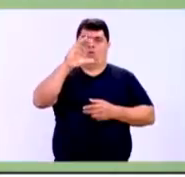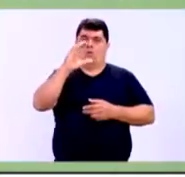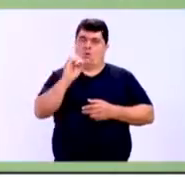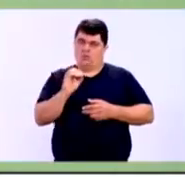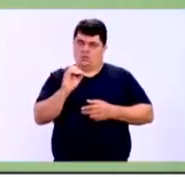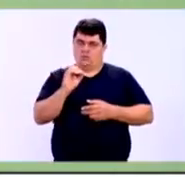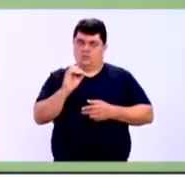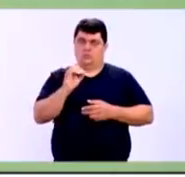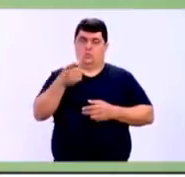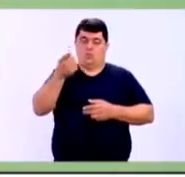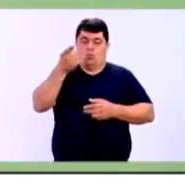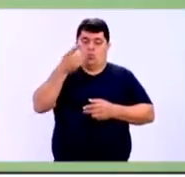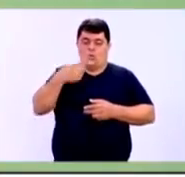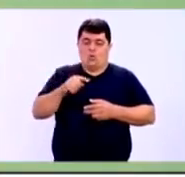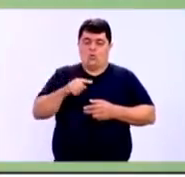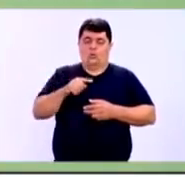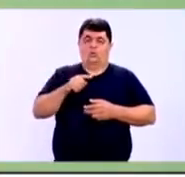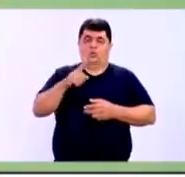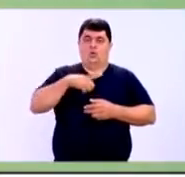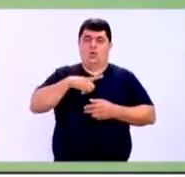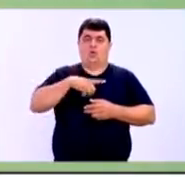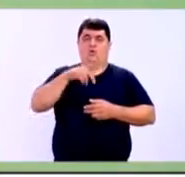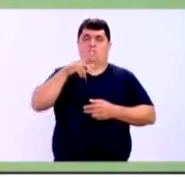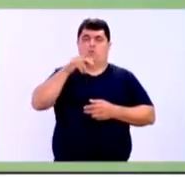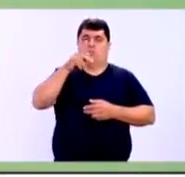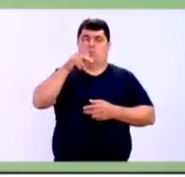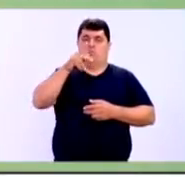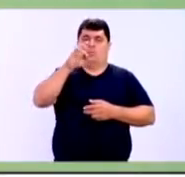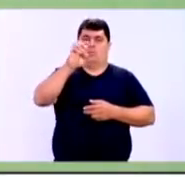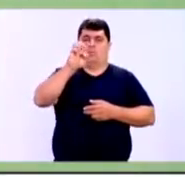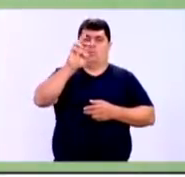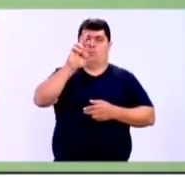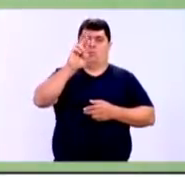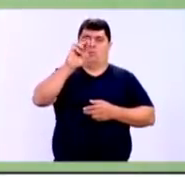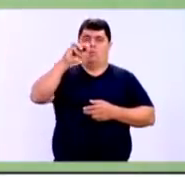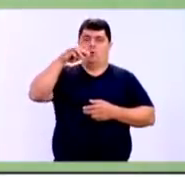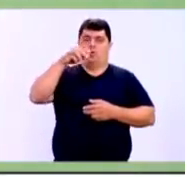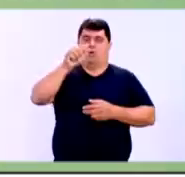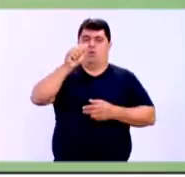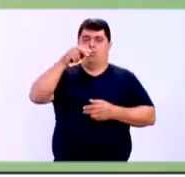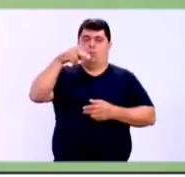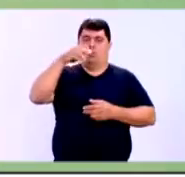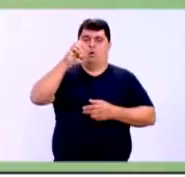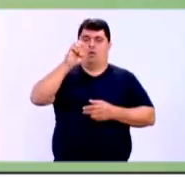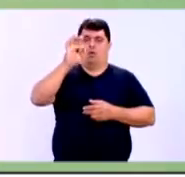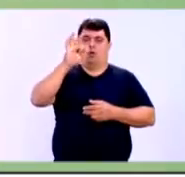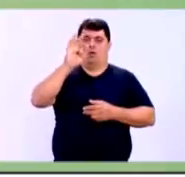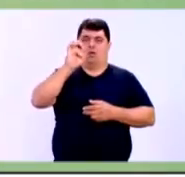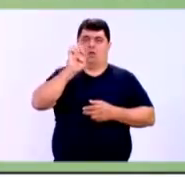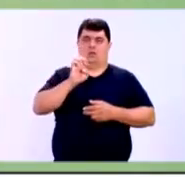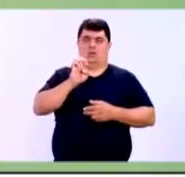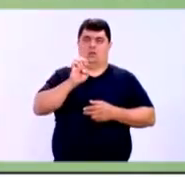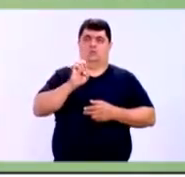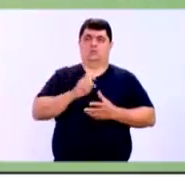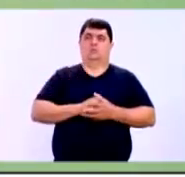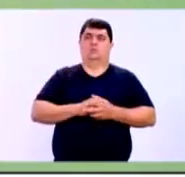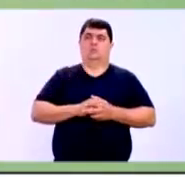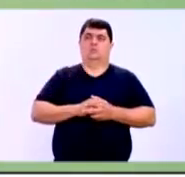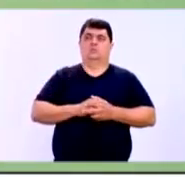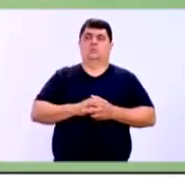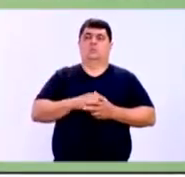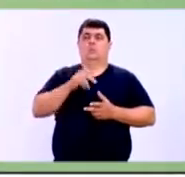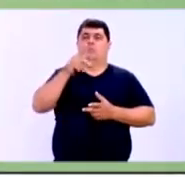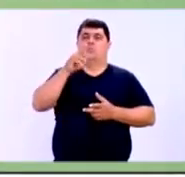e o inventário permanente. Vamos lá, vamos decifrar um pouquinho de cada um desses. Inventário